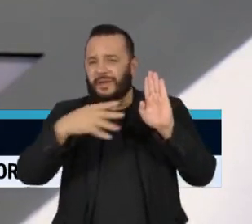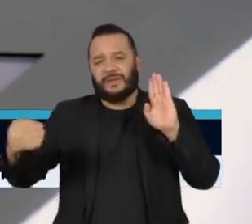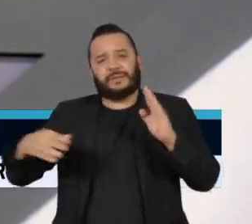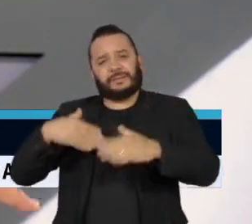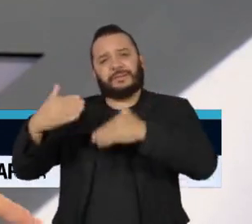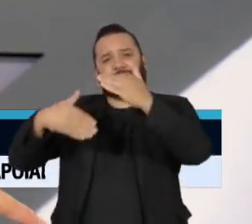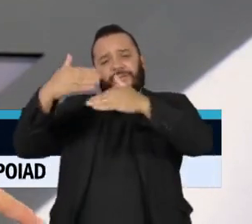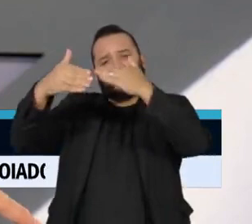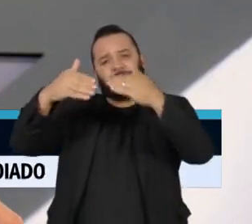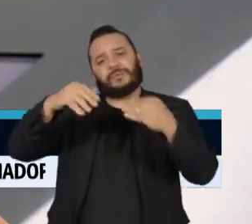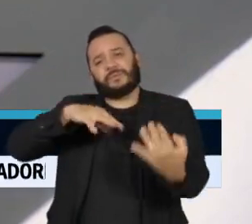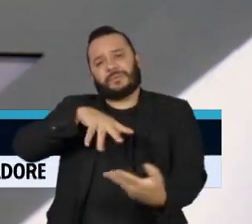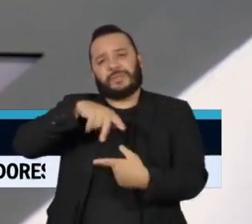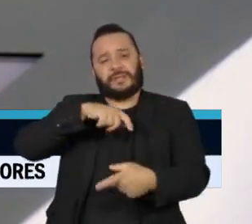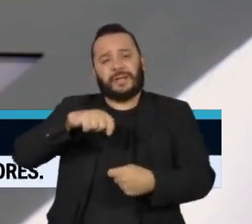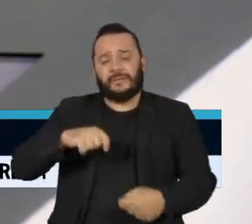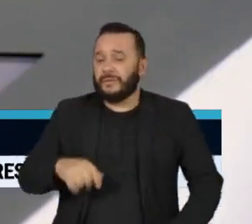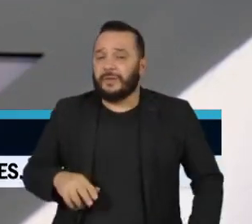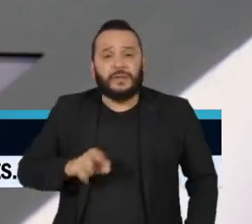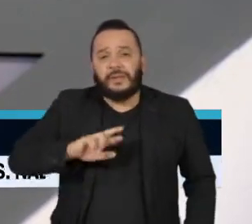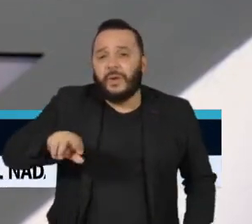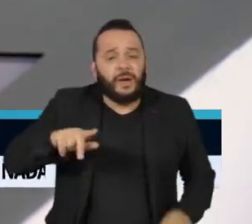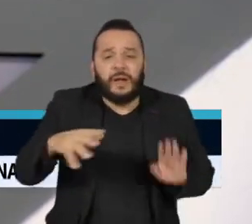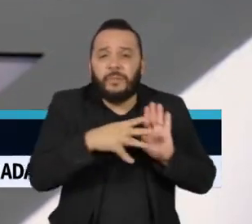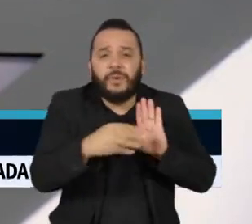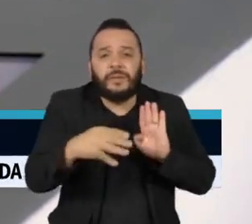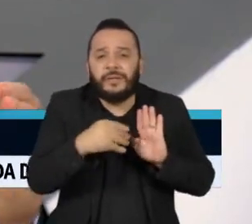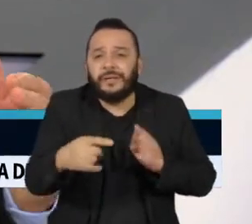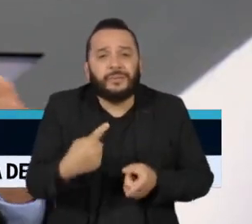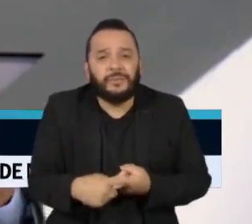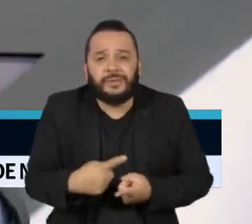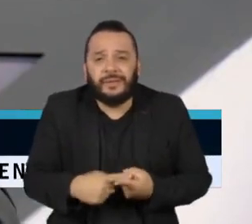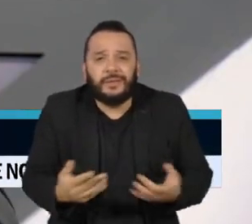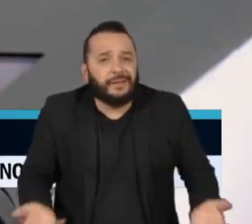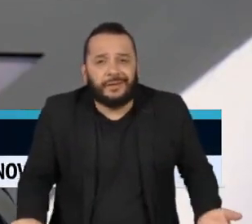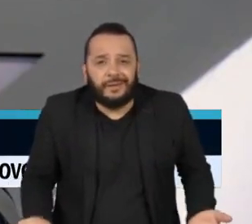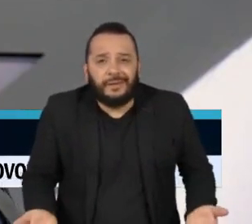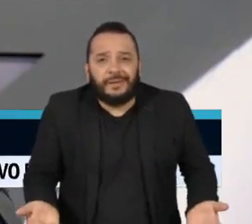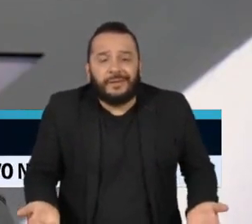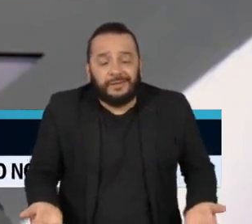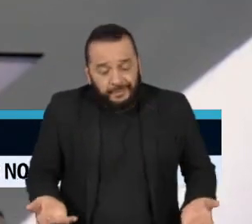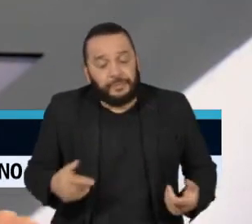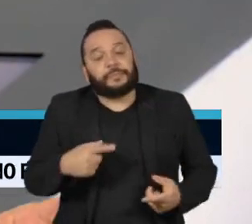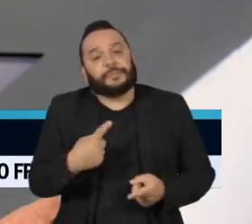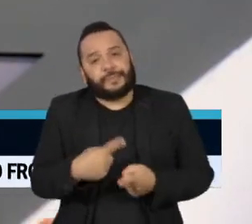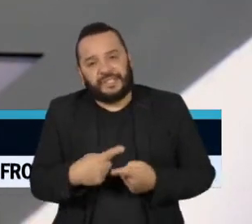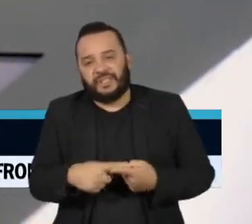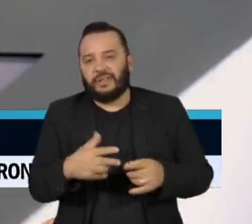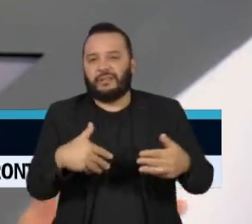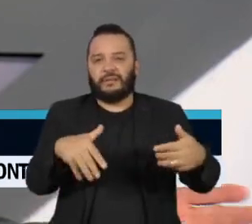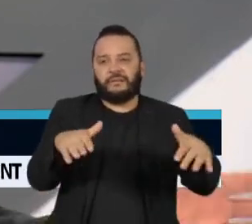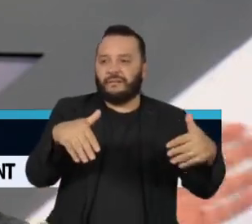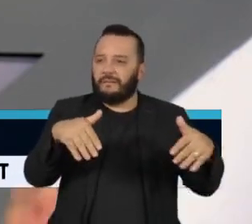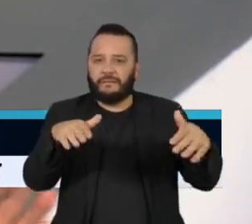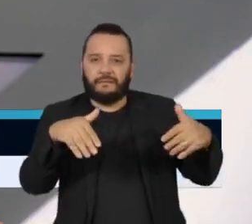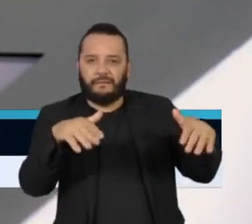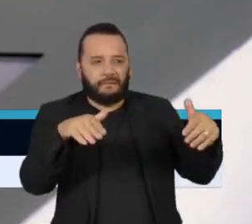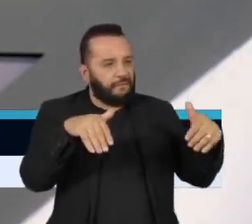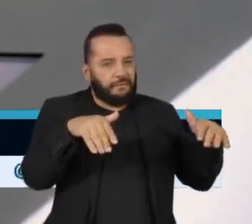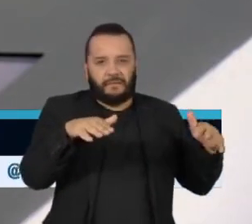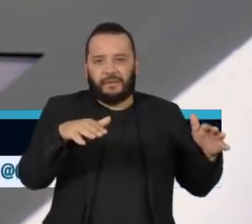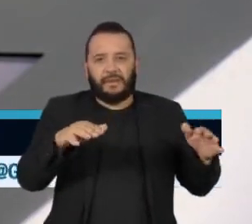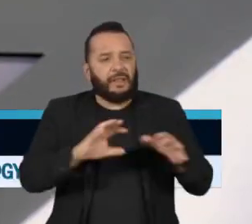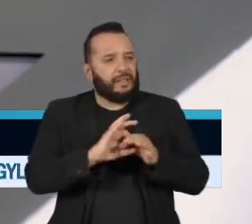sustentável Por que não era porque nós tínhamos o o gráfico aí uma postura de deixar as coisas rolarem aqui a tal da